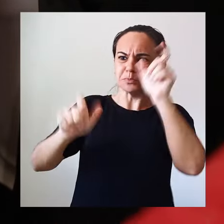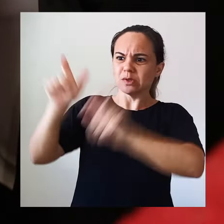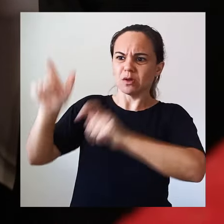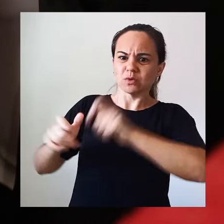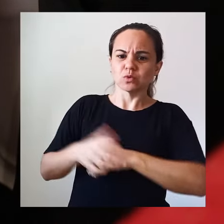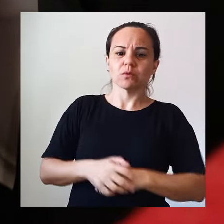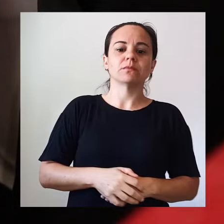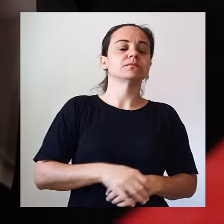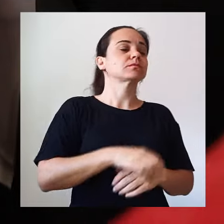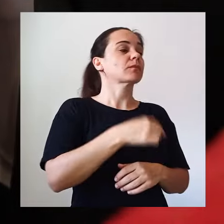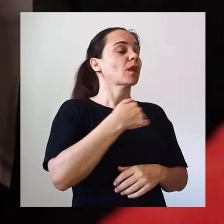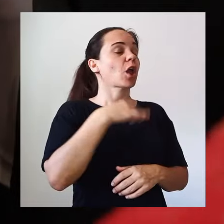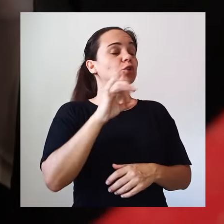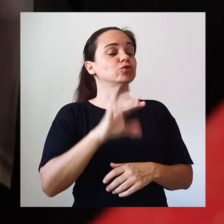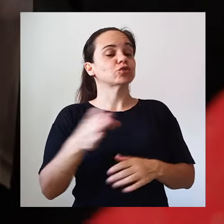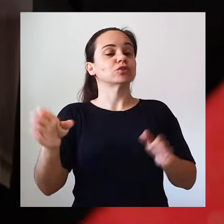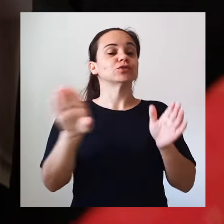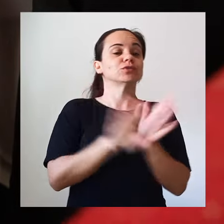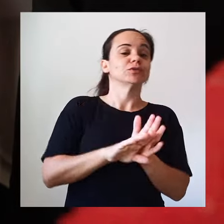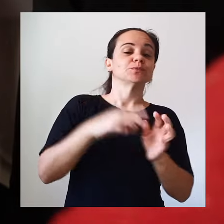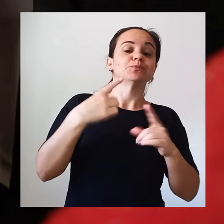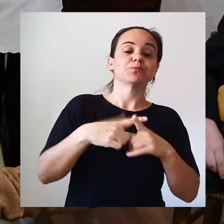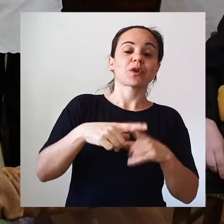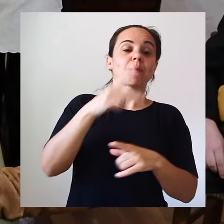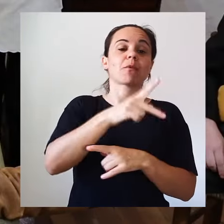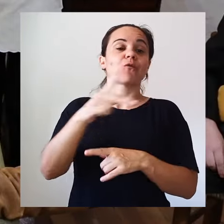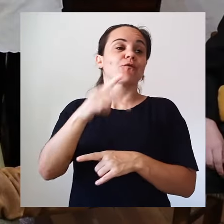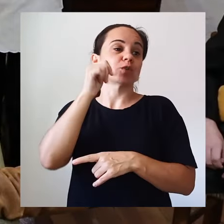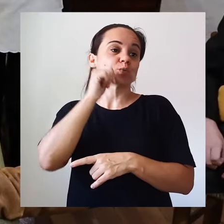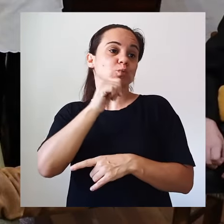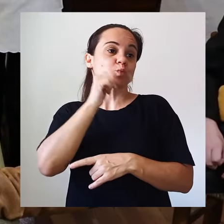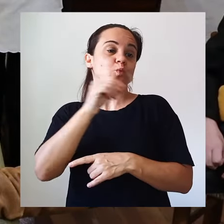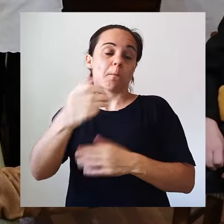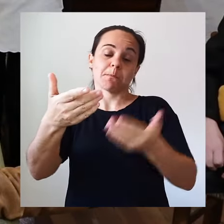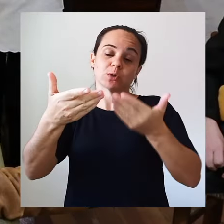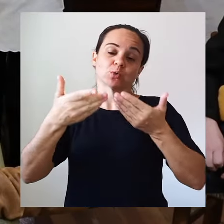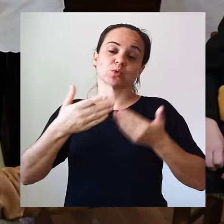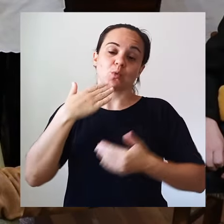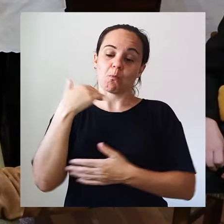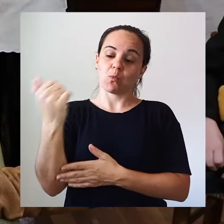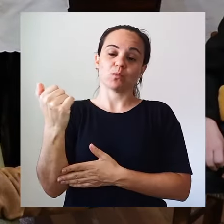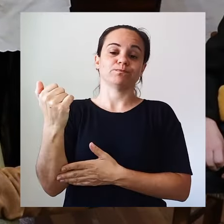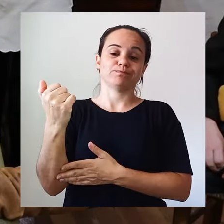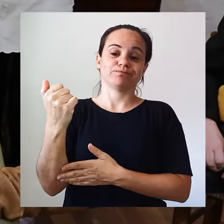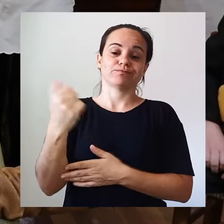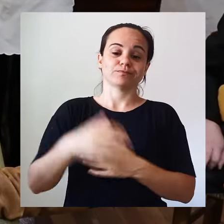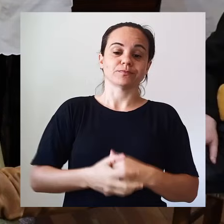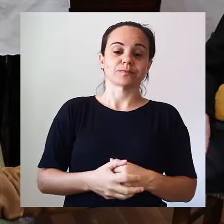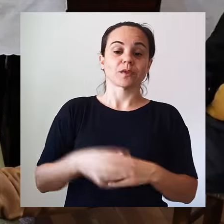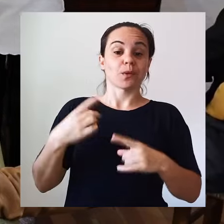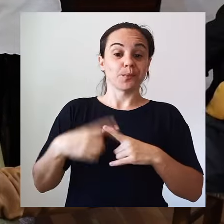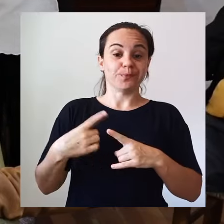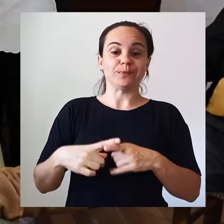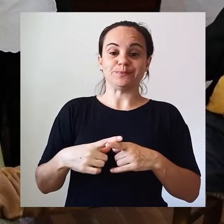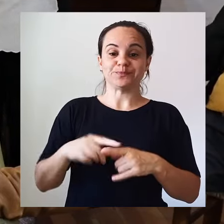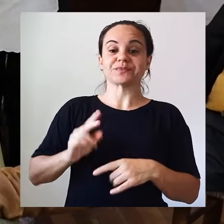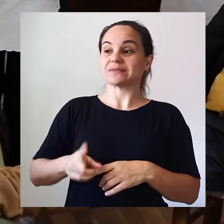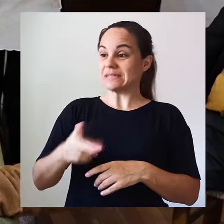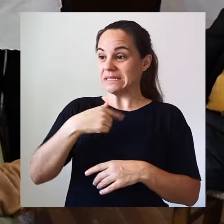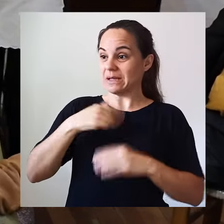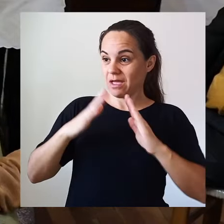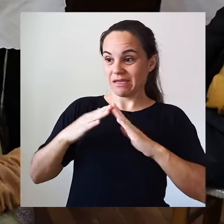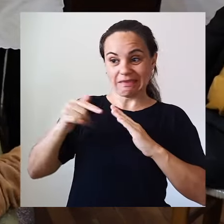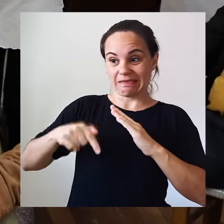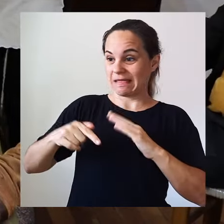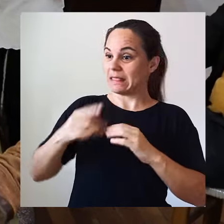me chamou. Senão tu acha que eu vinha? Eu não. Sim, eu tenho que vir na casa da mãe, não pode ser na tua.